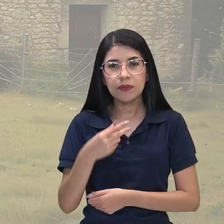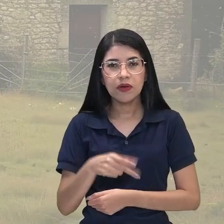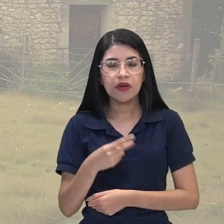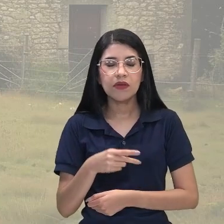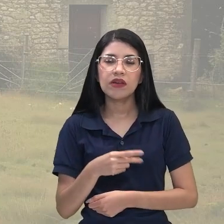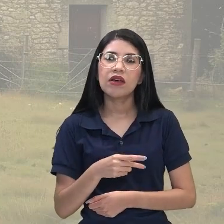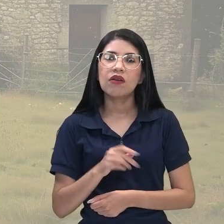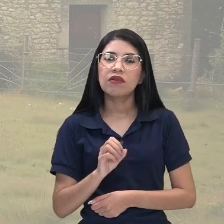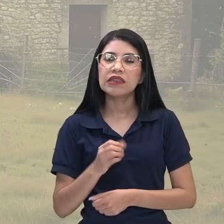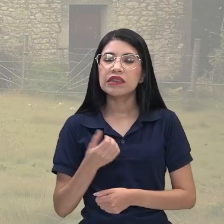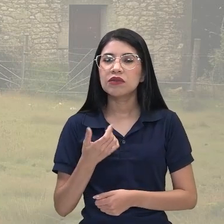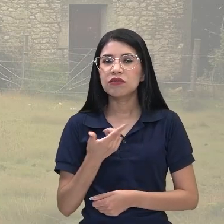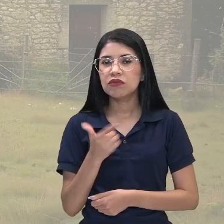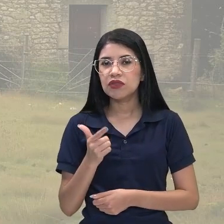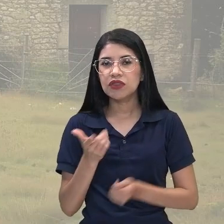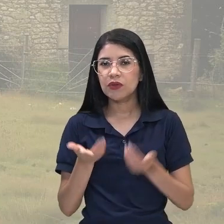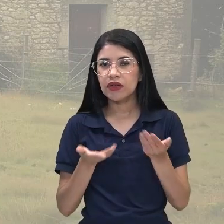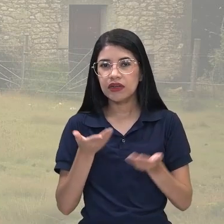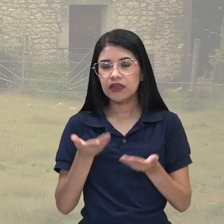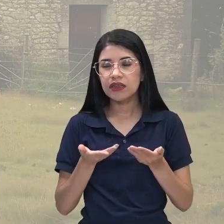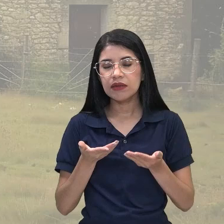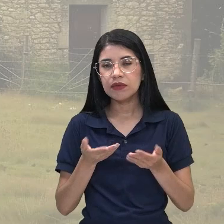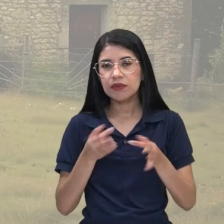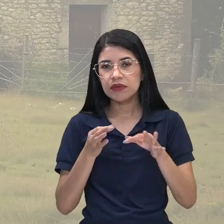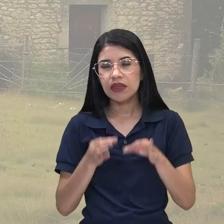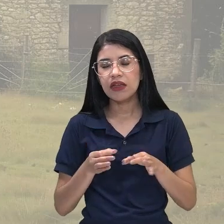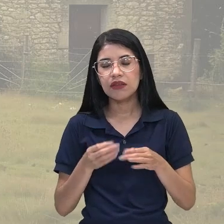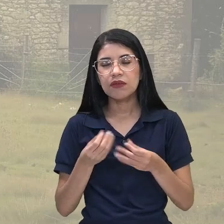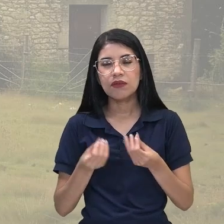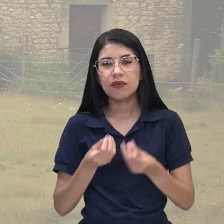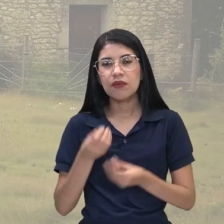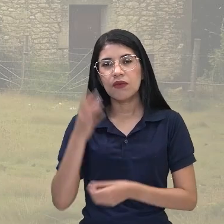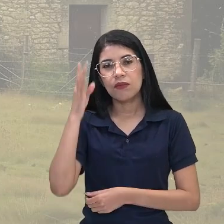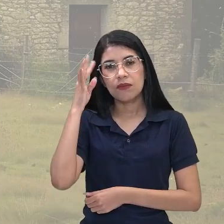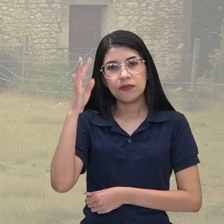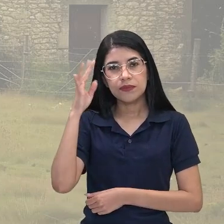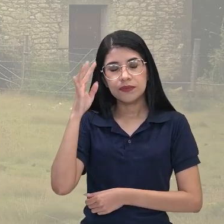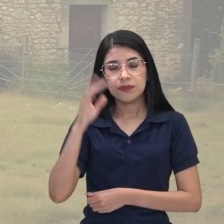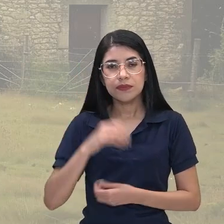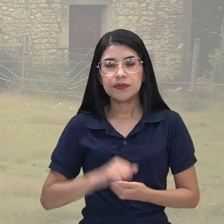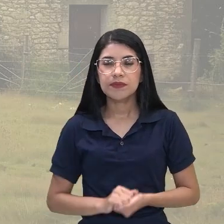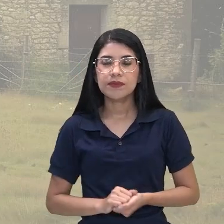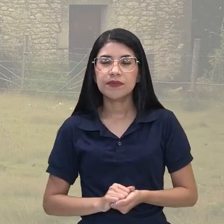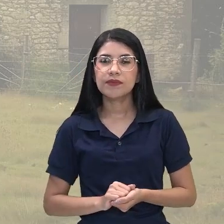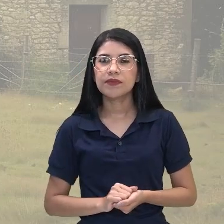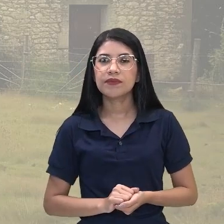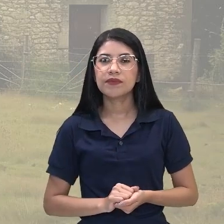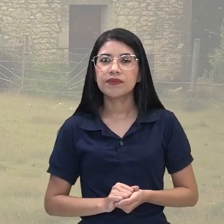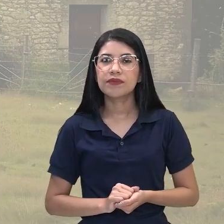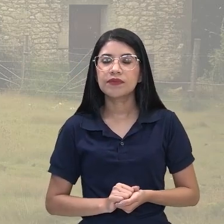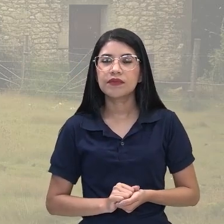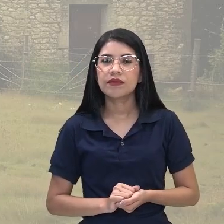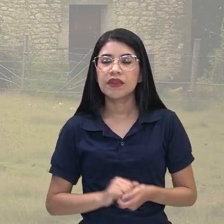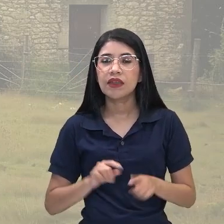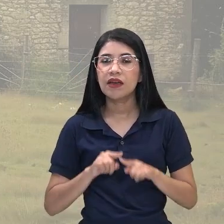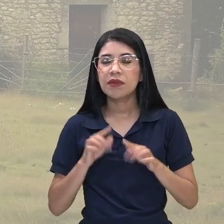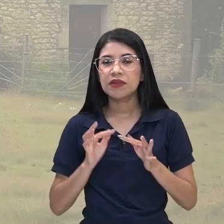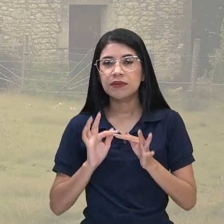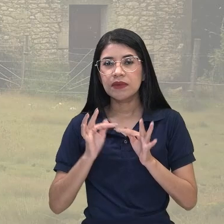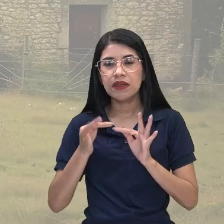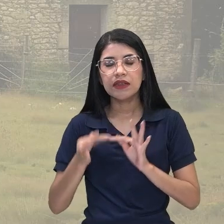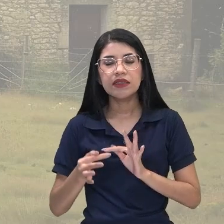esse desequilíbrio no modo de pensar, Então, o arcadismo, ele veio